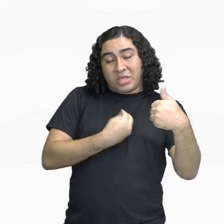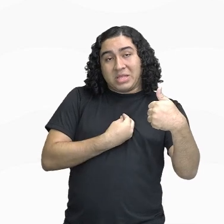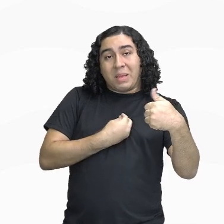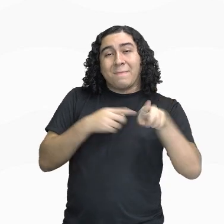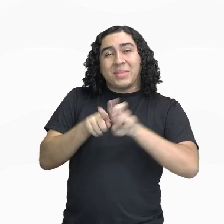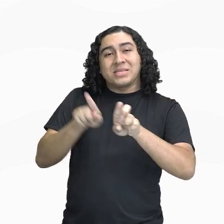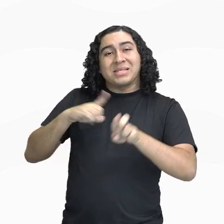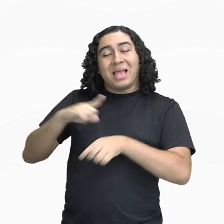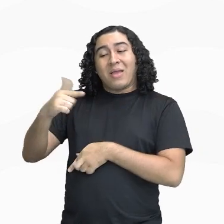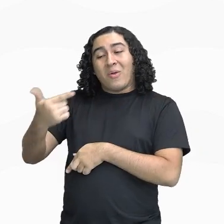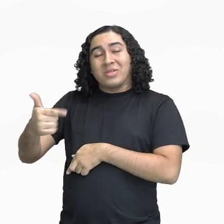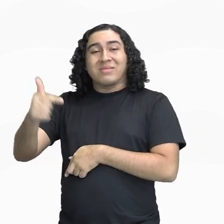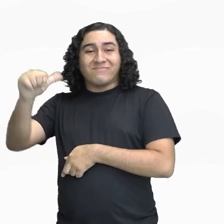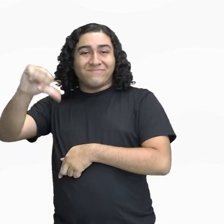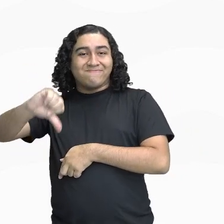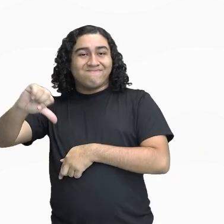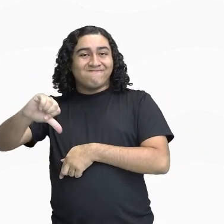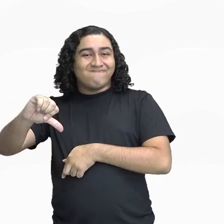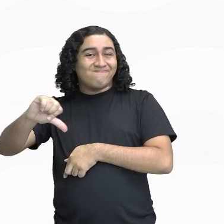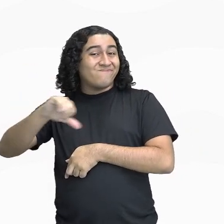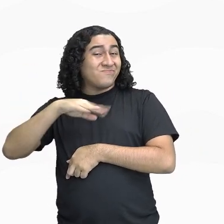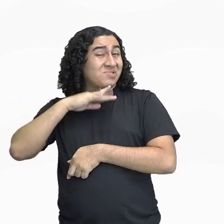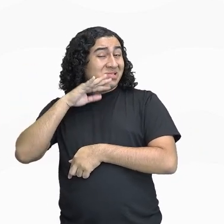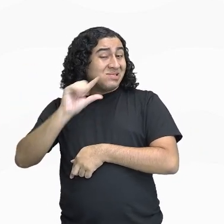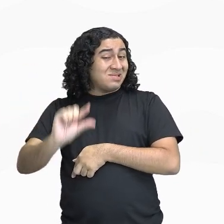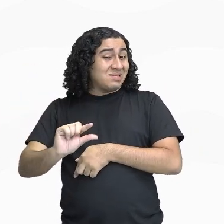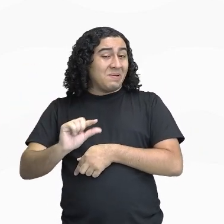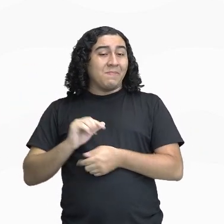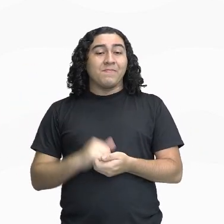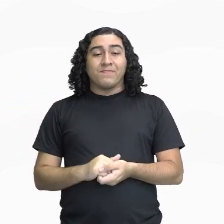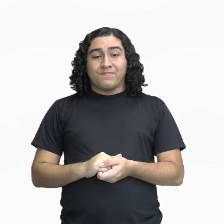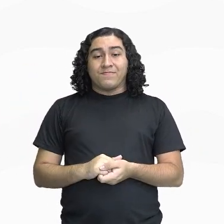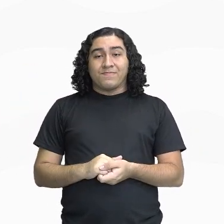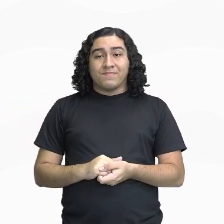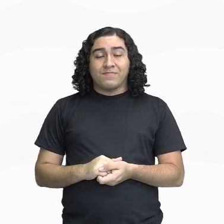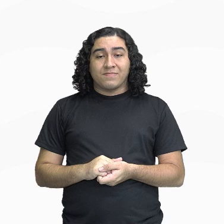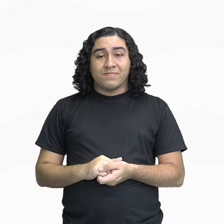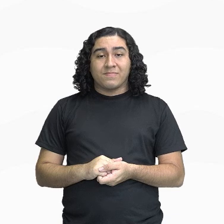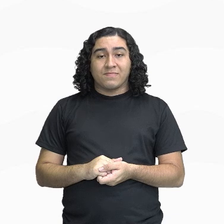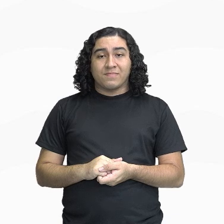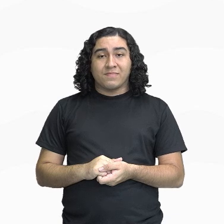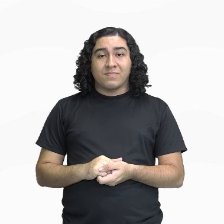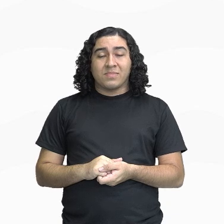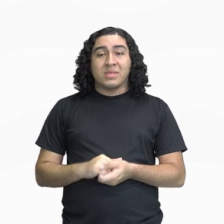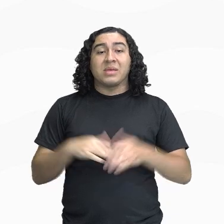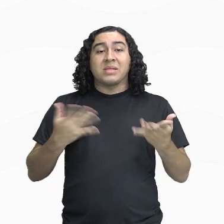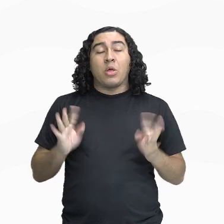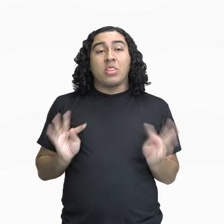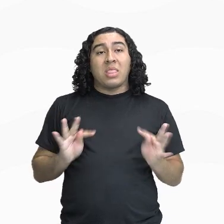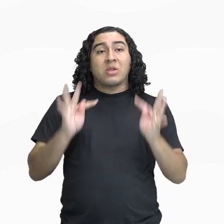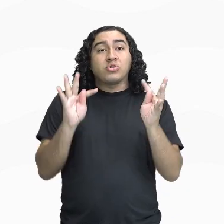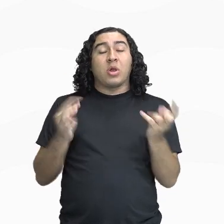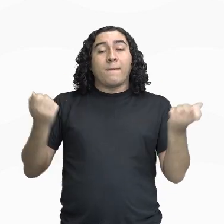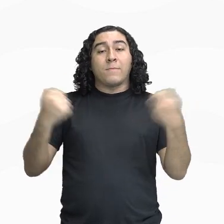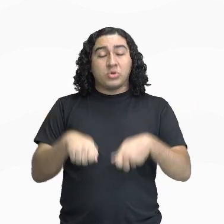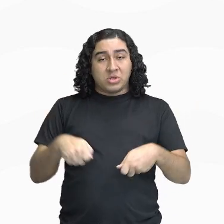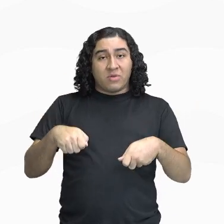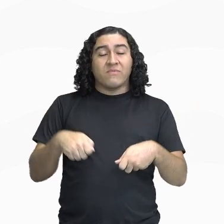tanto, né? Isso. Então, a princípio, tecnologias que são desenvolvidas para atender